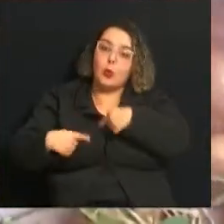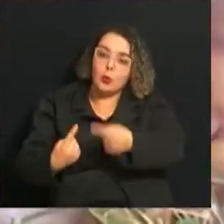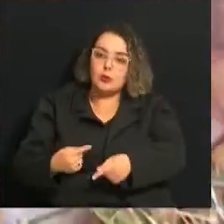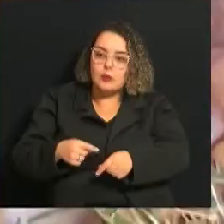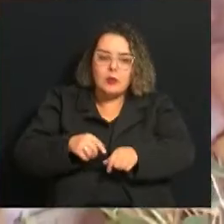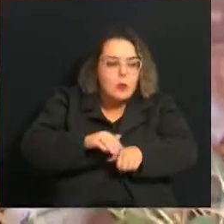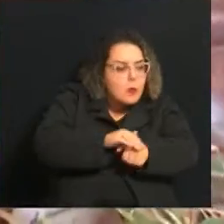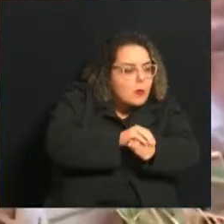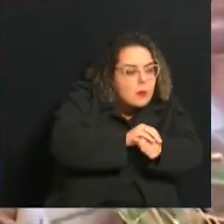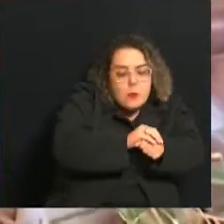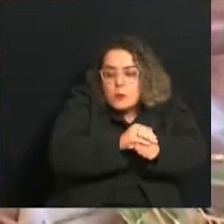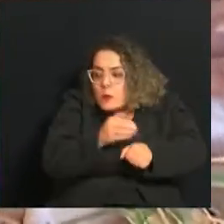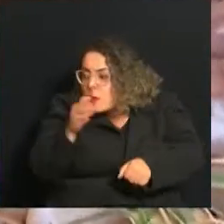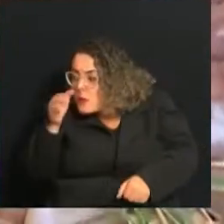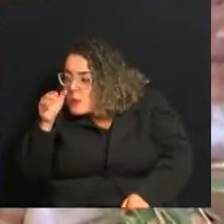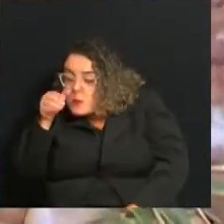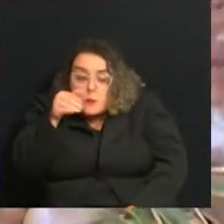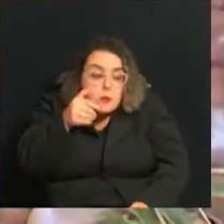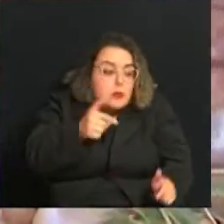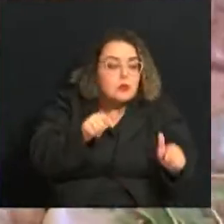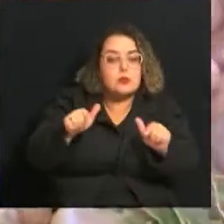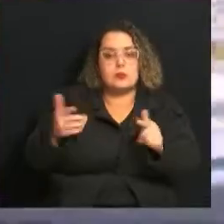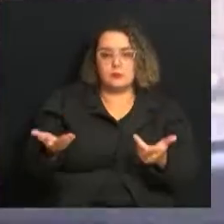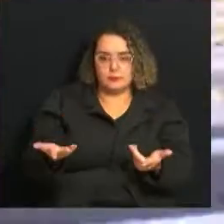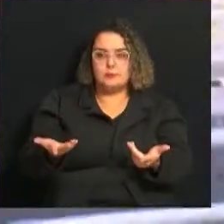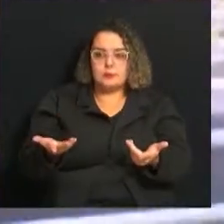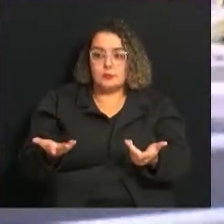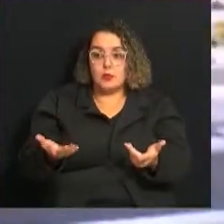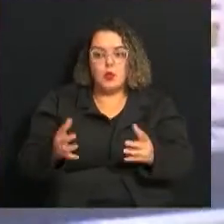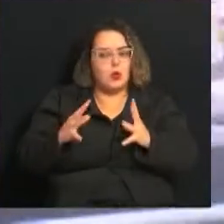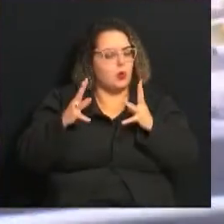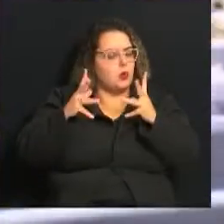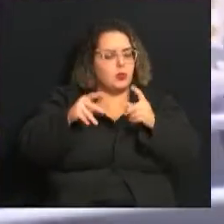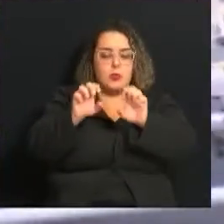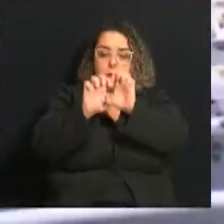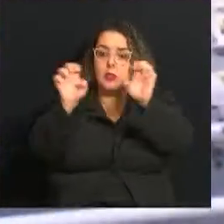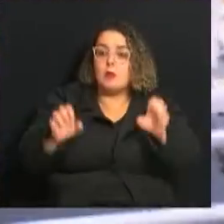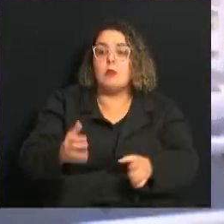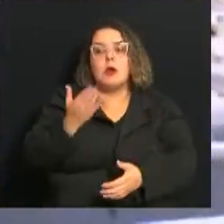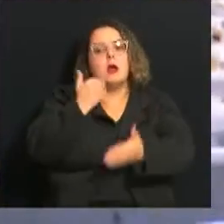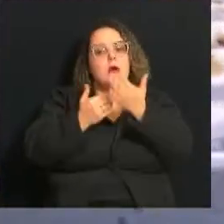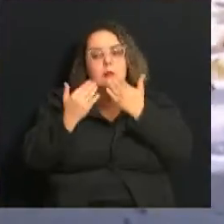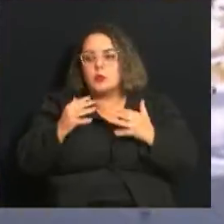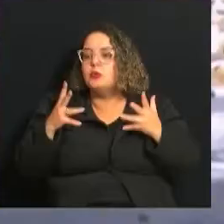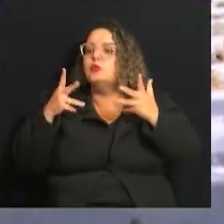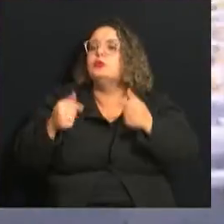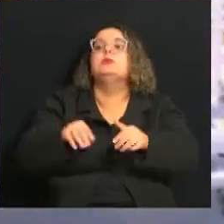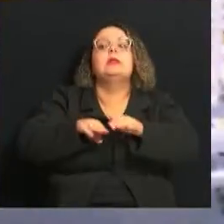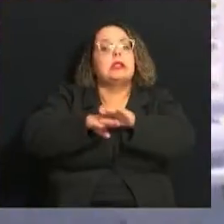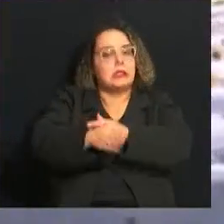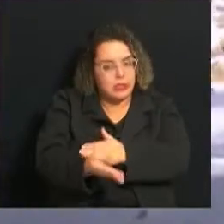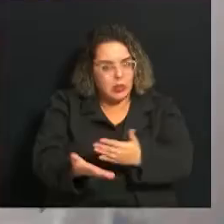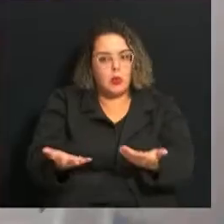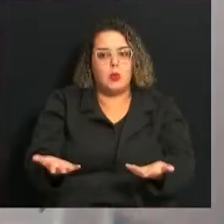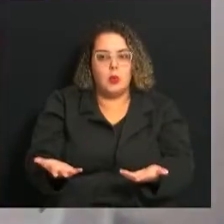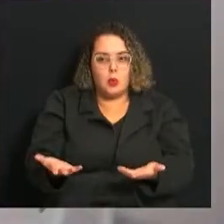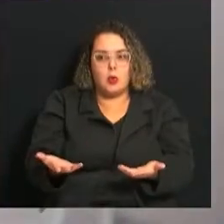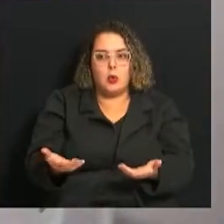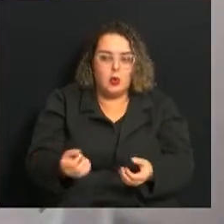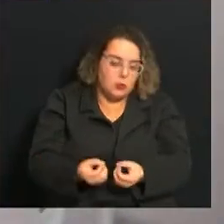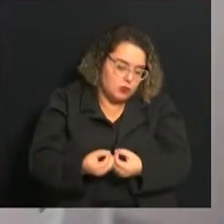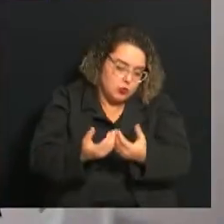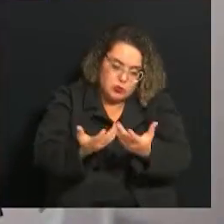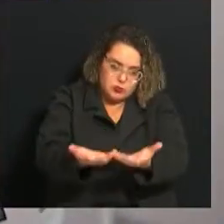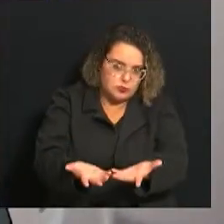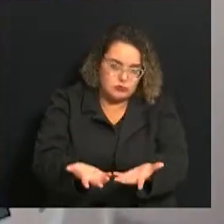o ambiente. A gente mantém toda a estrutura de alimentação, tudo que o animal já está acostumado, ou proporciona,